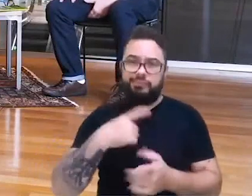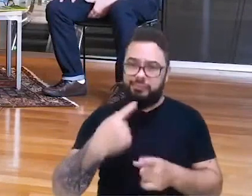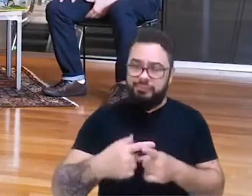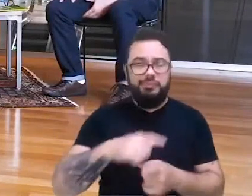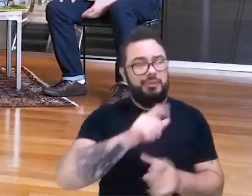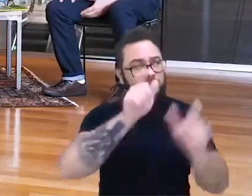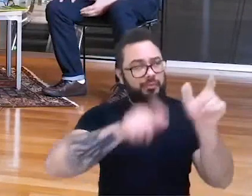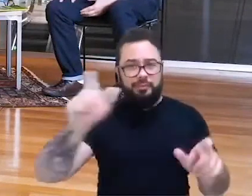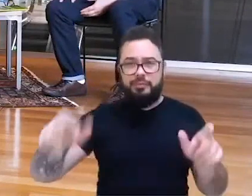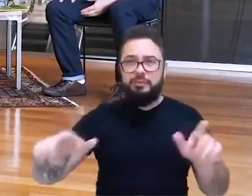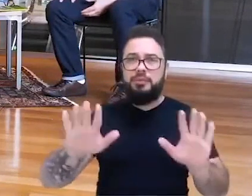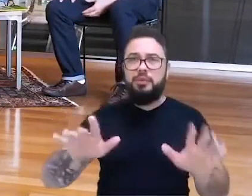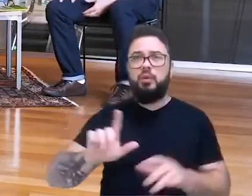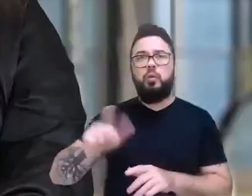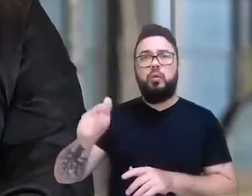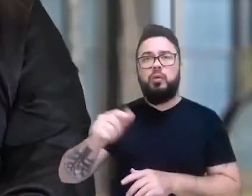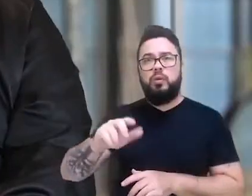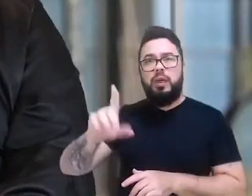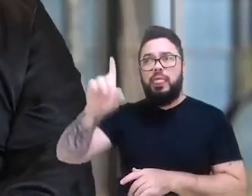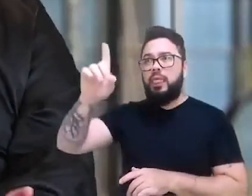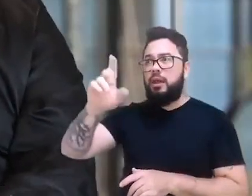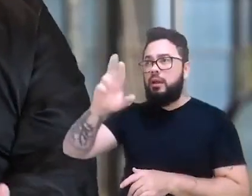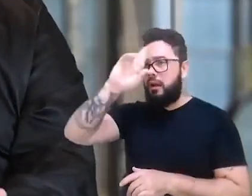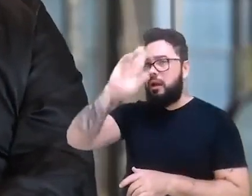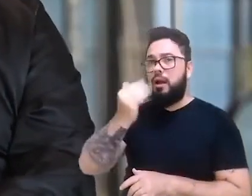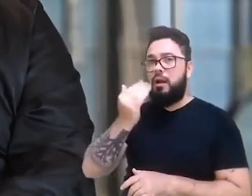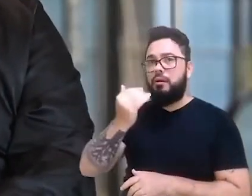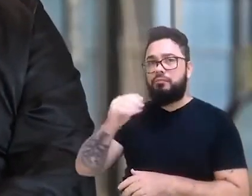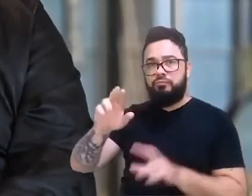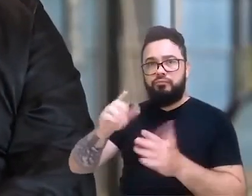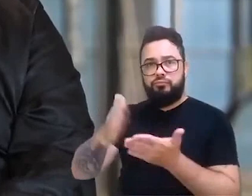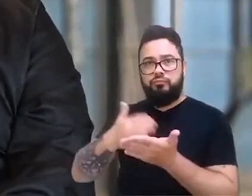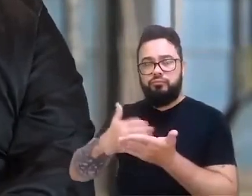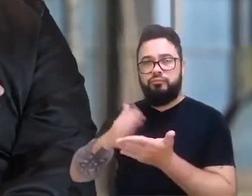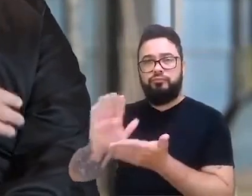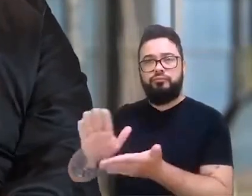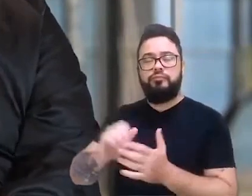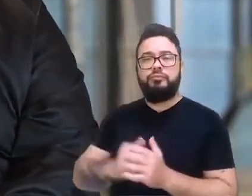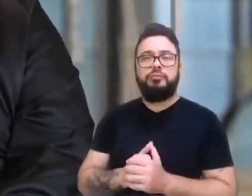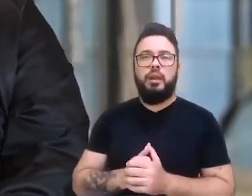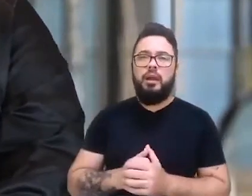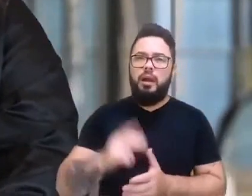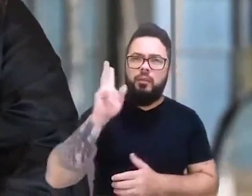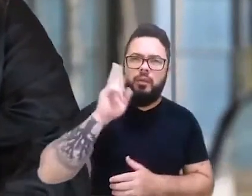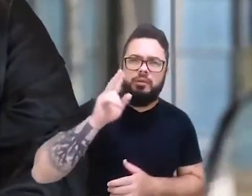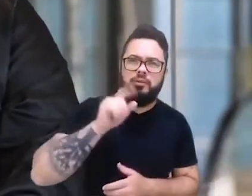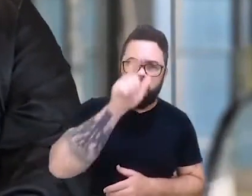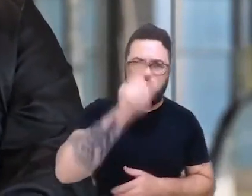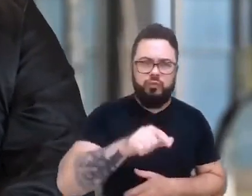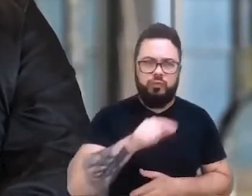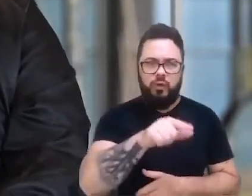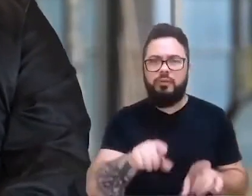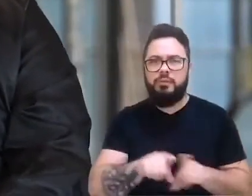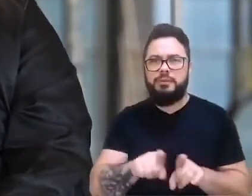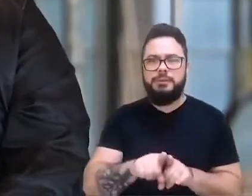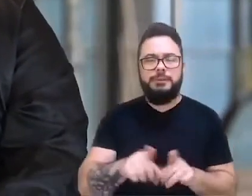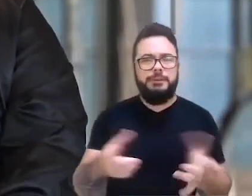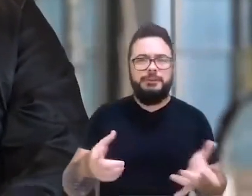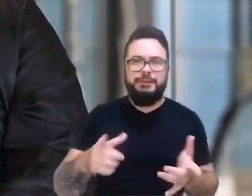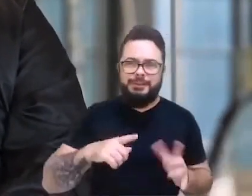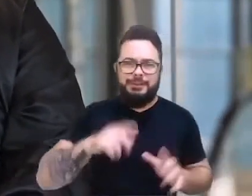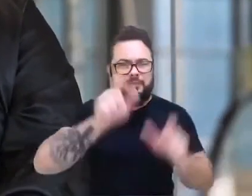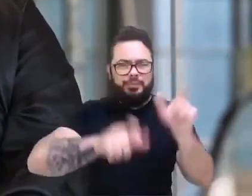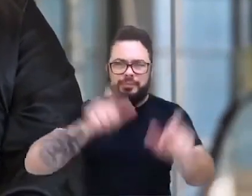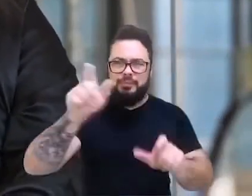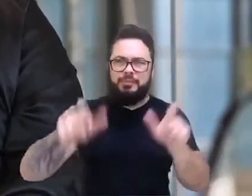Porque é muita gente. E no Deus Foi Almoçar, eu retrato a história de um cara só com a mulher dele, mas passa por todo o universo também. Não tem como